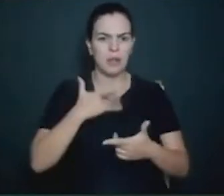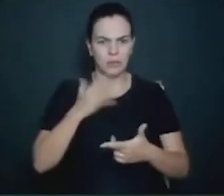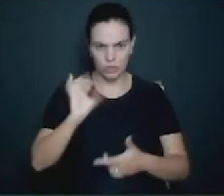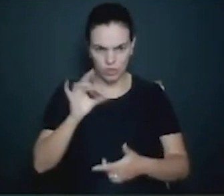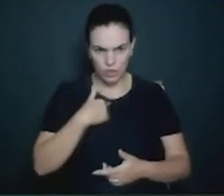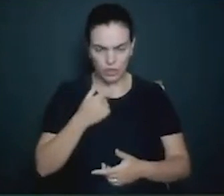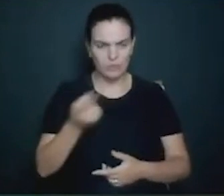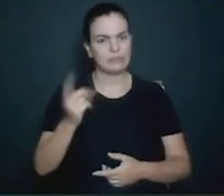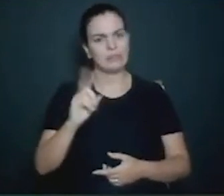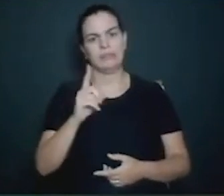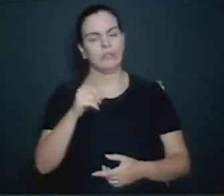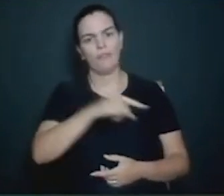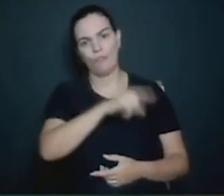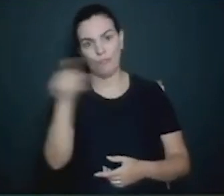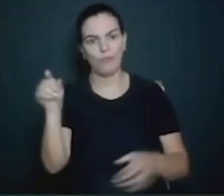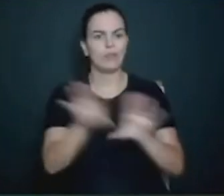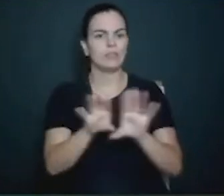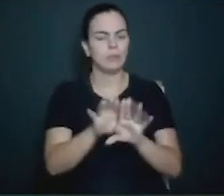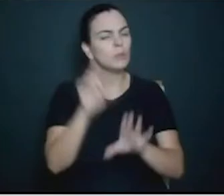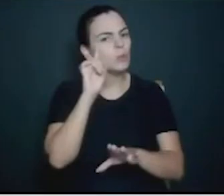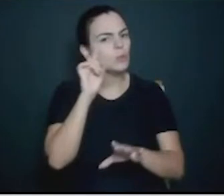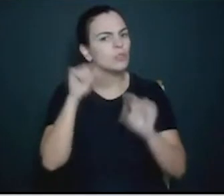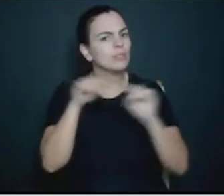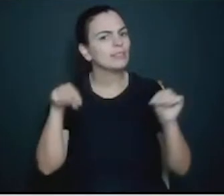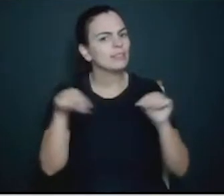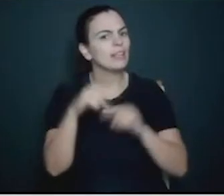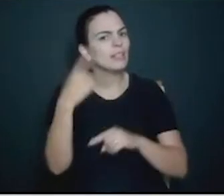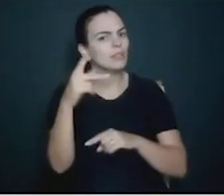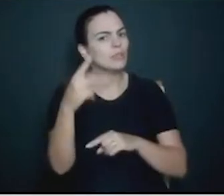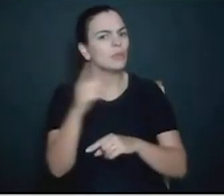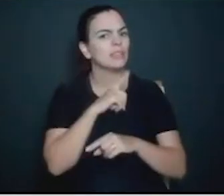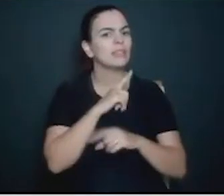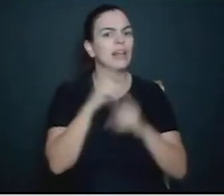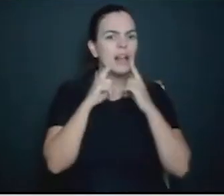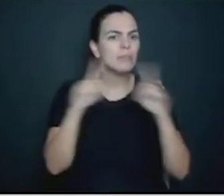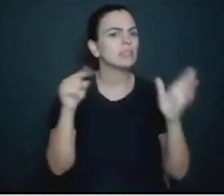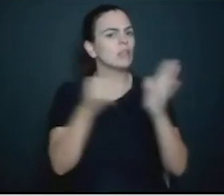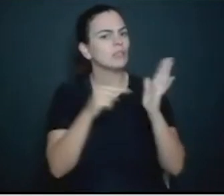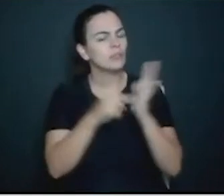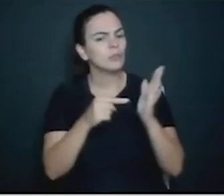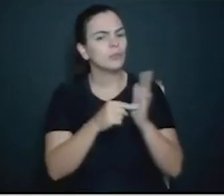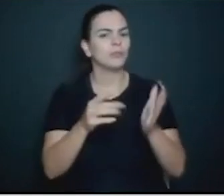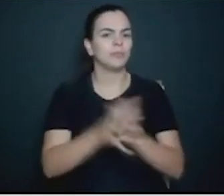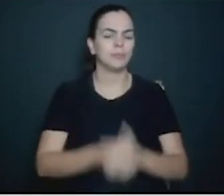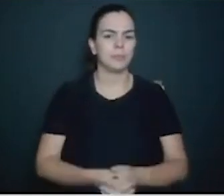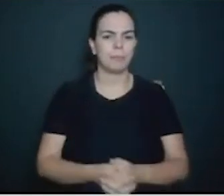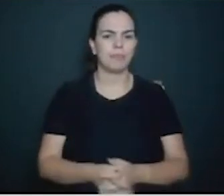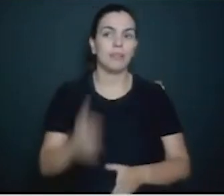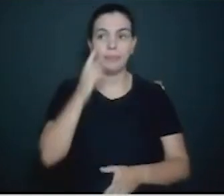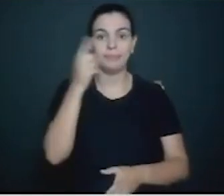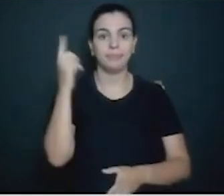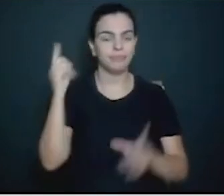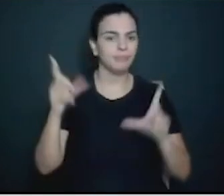Todos os dias no gabinete dos senhores, os senhores recebem denúncias e queixas. Vamos retomar aqui um assunto que eu comecei